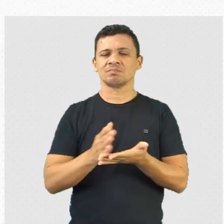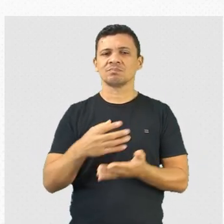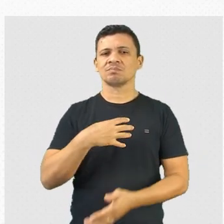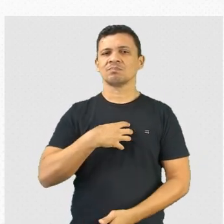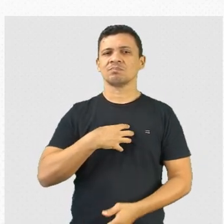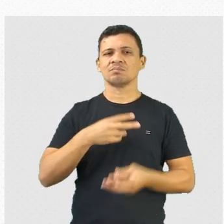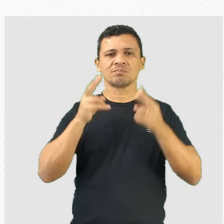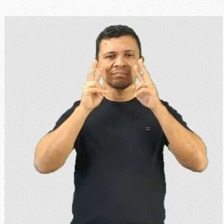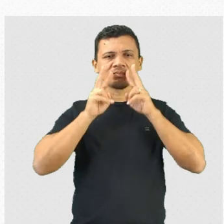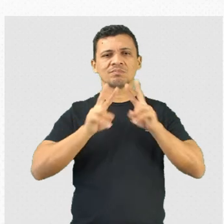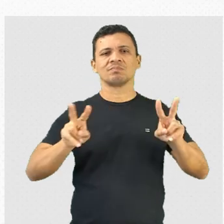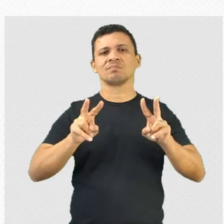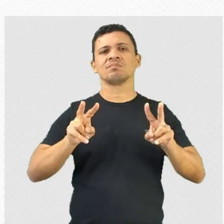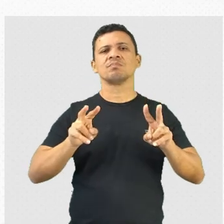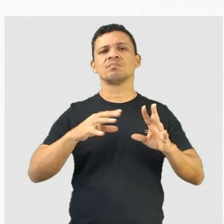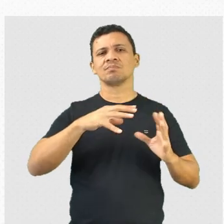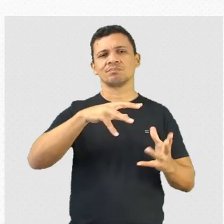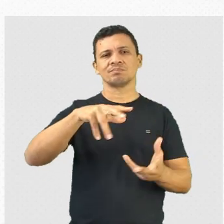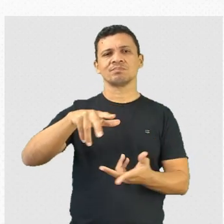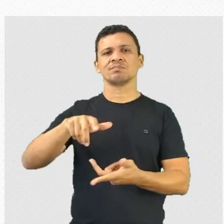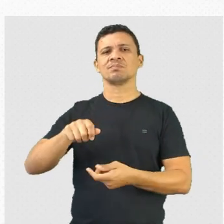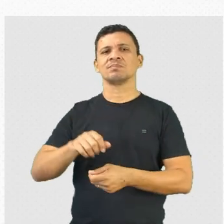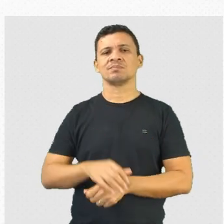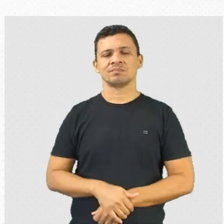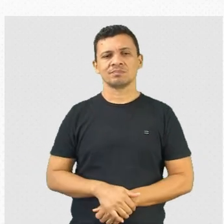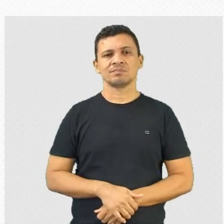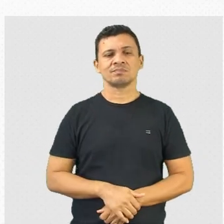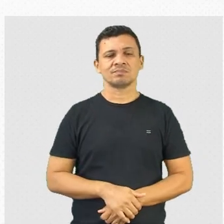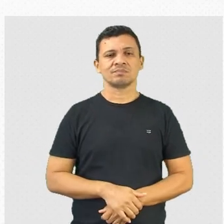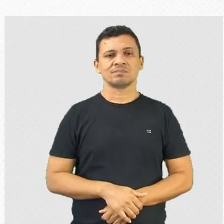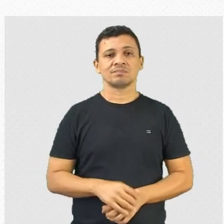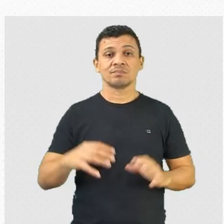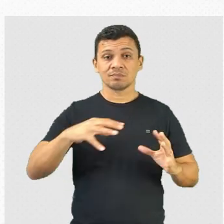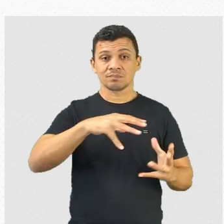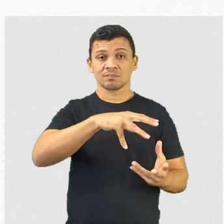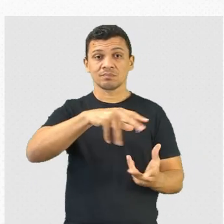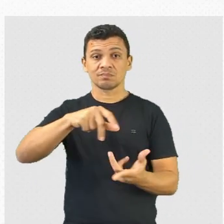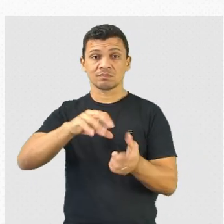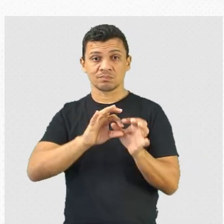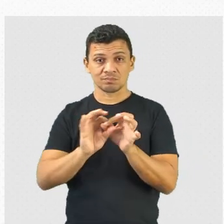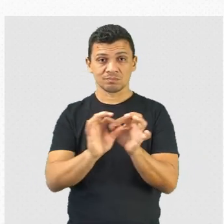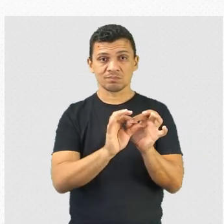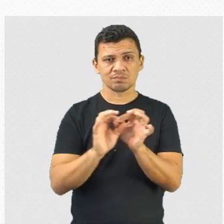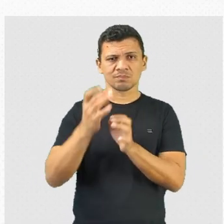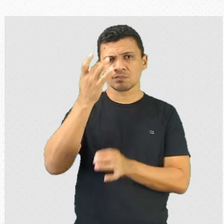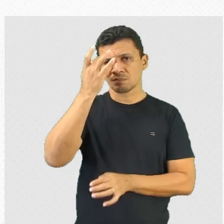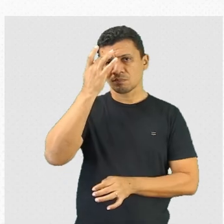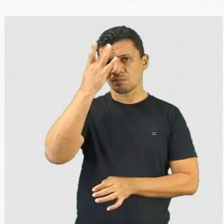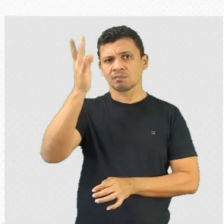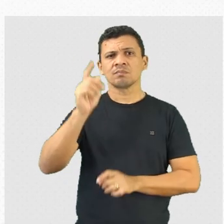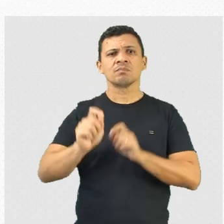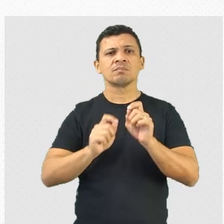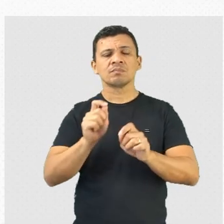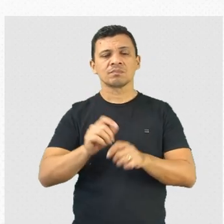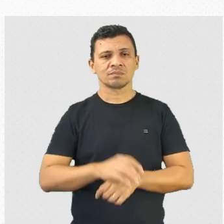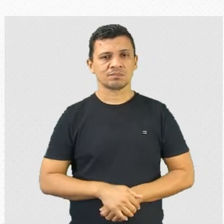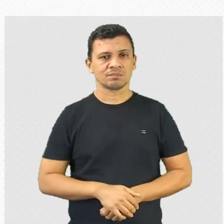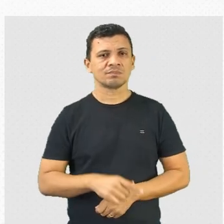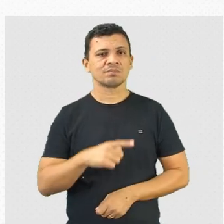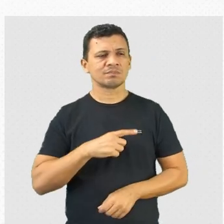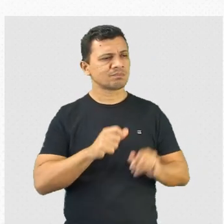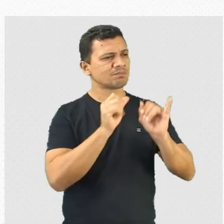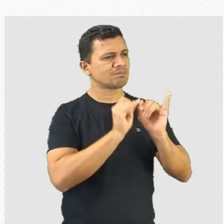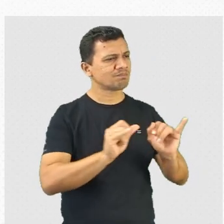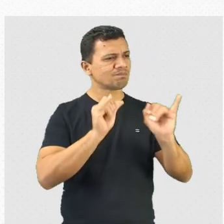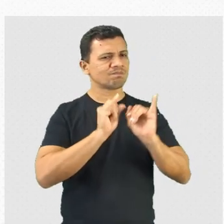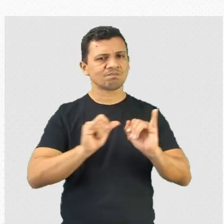de ler o mundo. Certo? Então, como a globalização ela facilita a veiculação, né, de